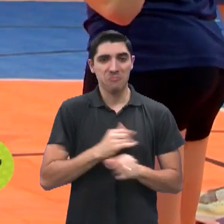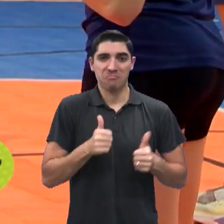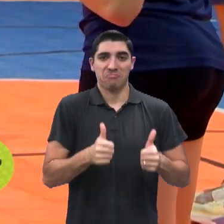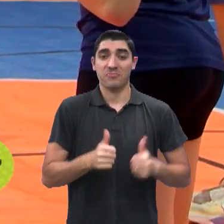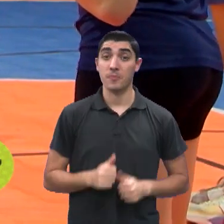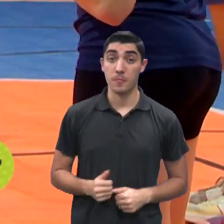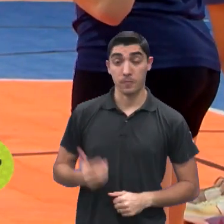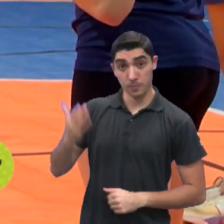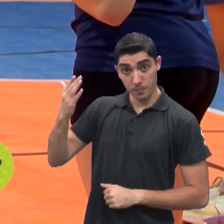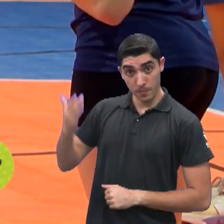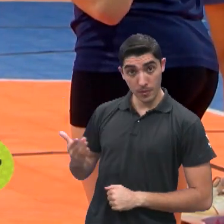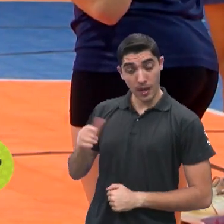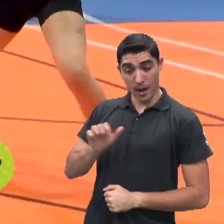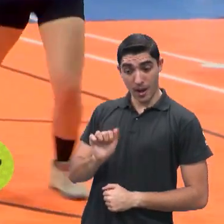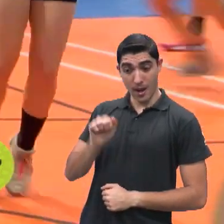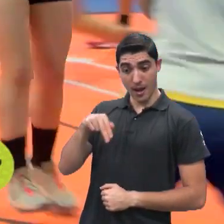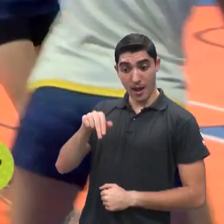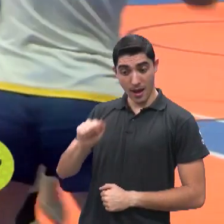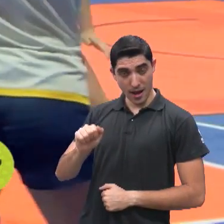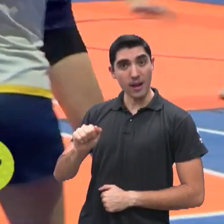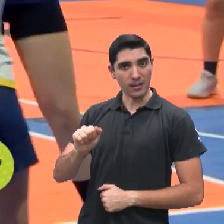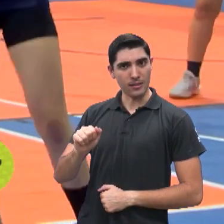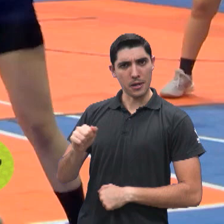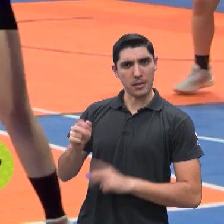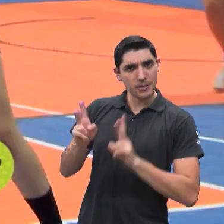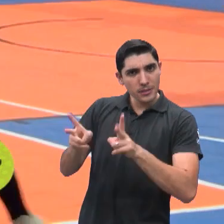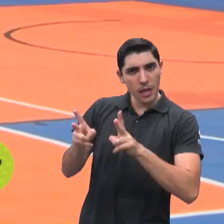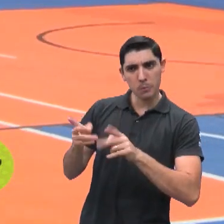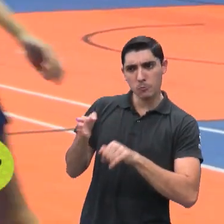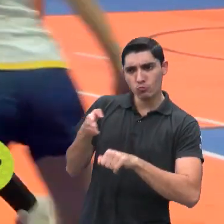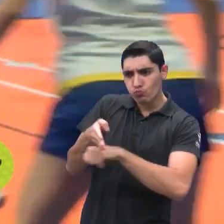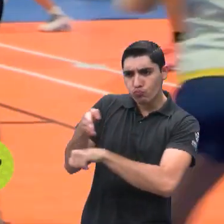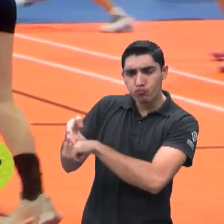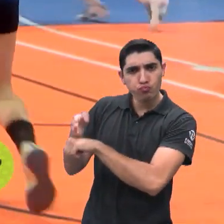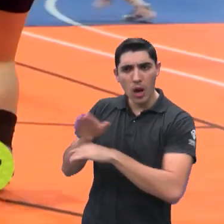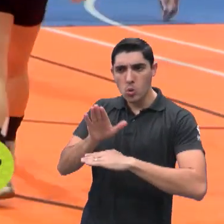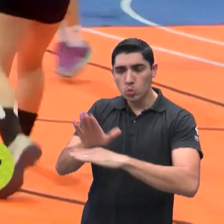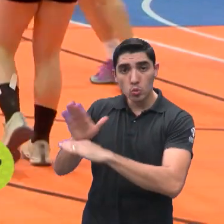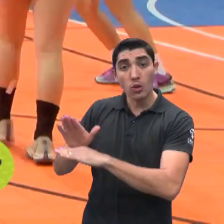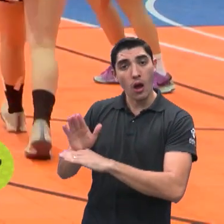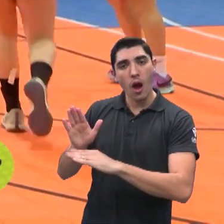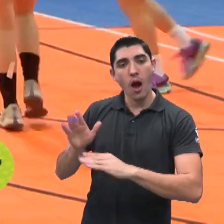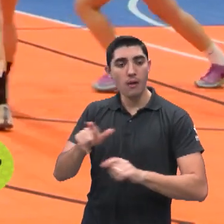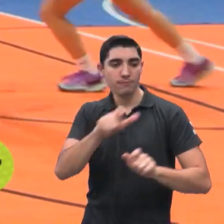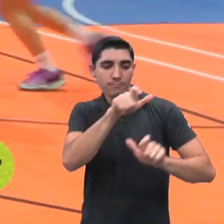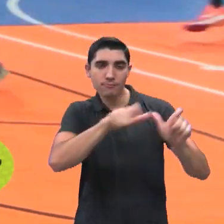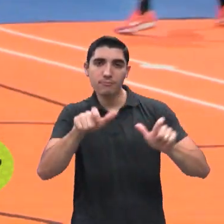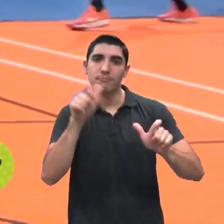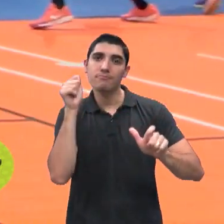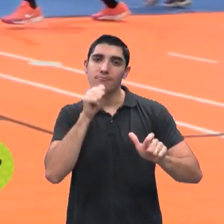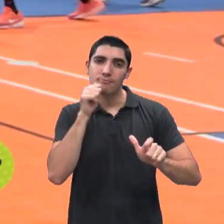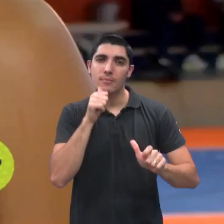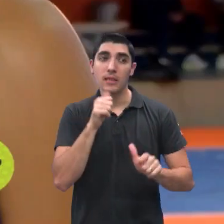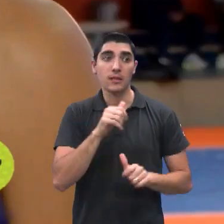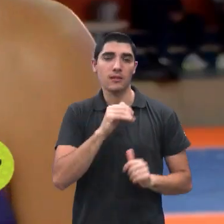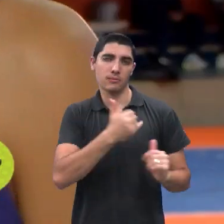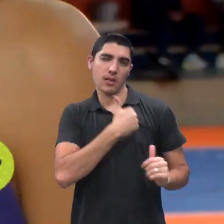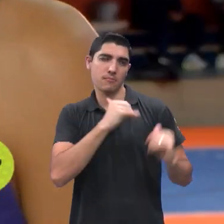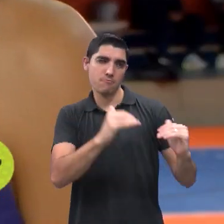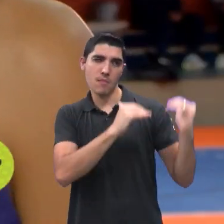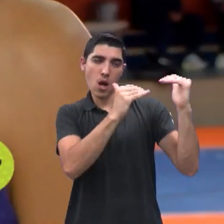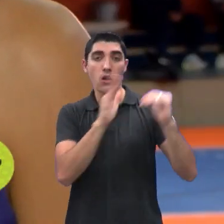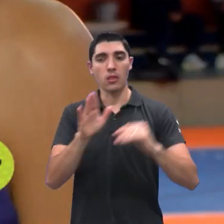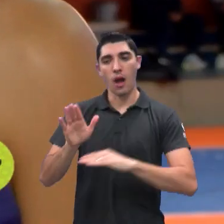das quadras também na seleção pode ser fundamental na adaptação em um time com jogadoras mais velhas. Acho